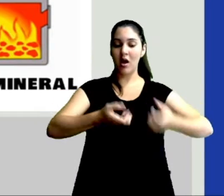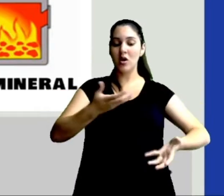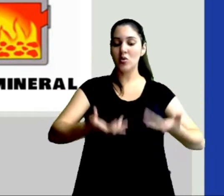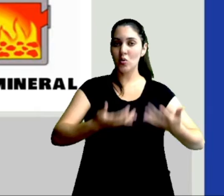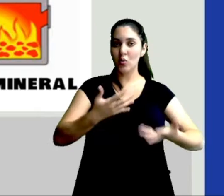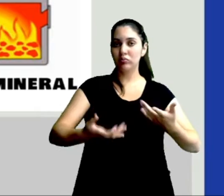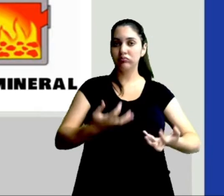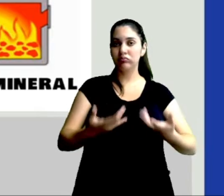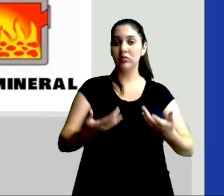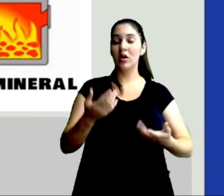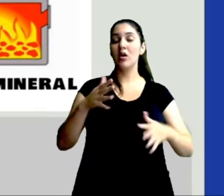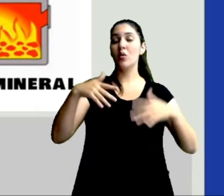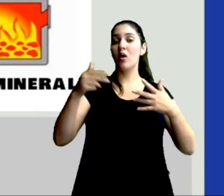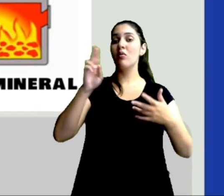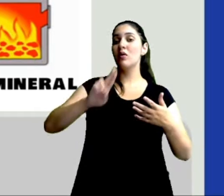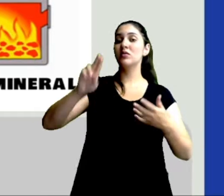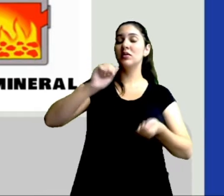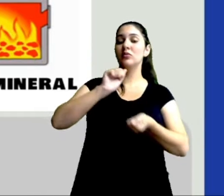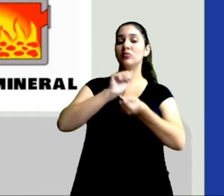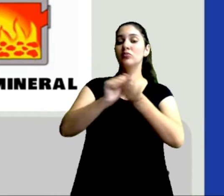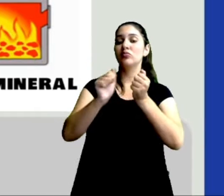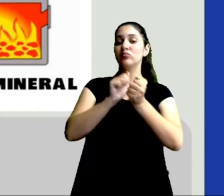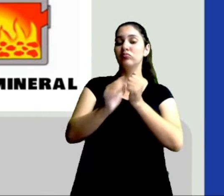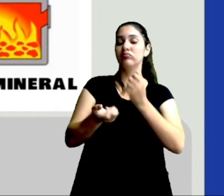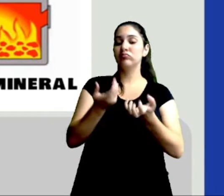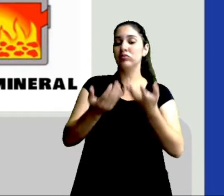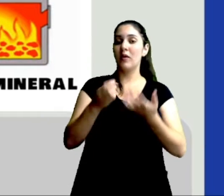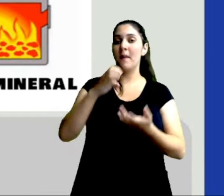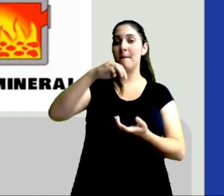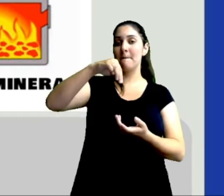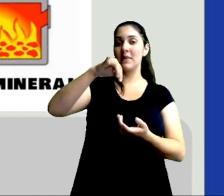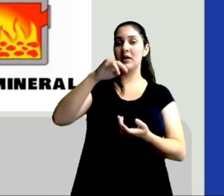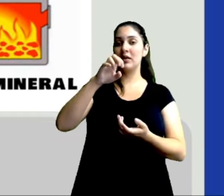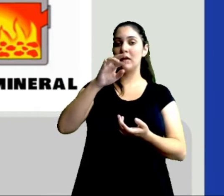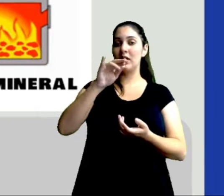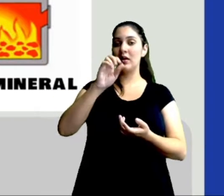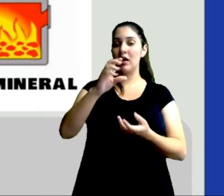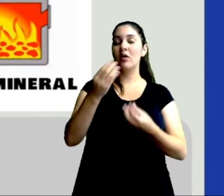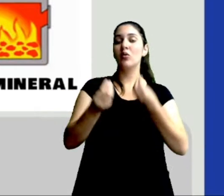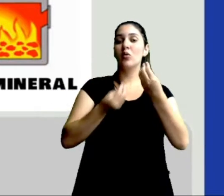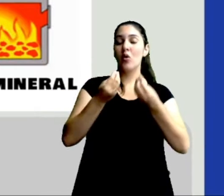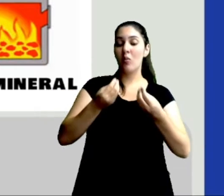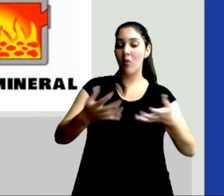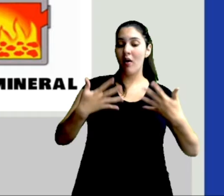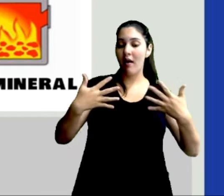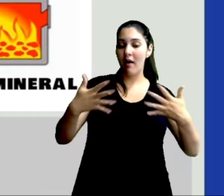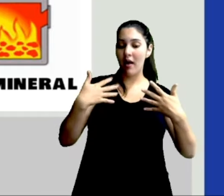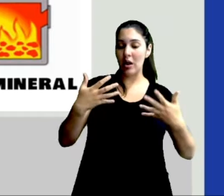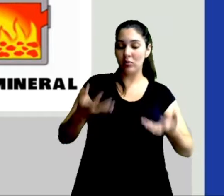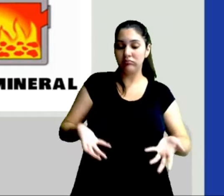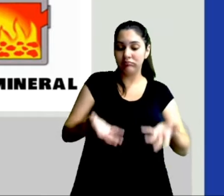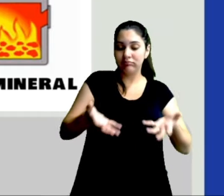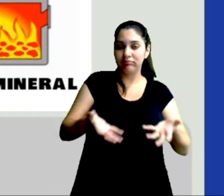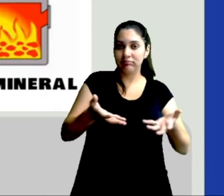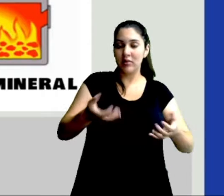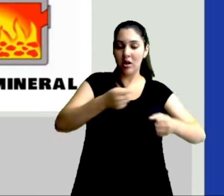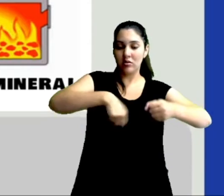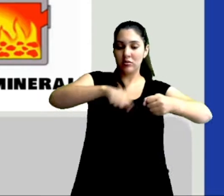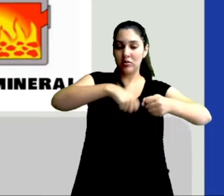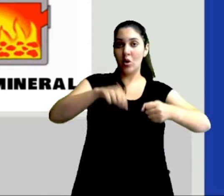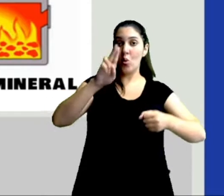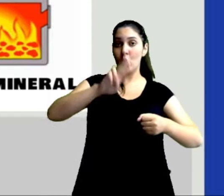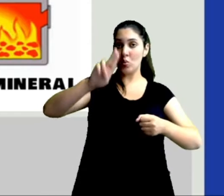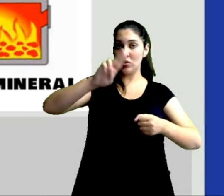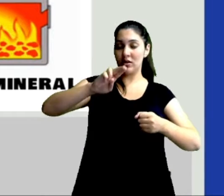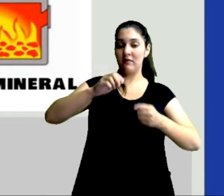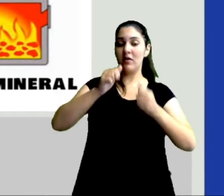na qual era utilizado carvão mineral como fonte de calor para aquecer as caldeiras. Então, se utilizava-se